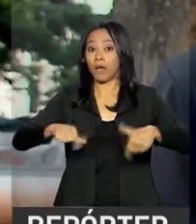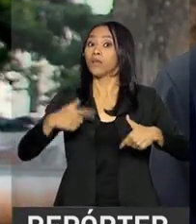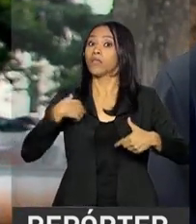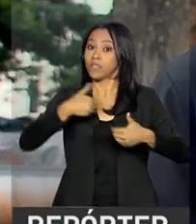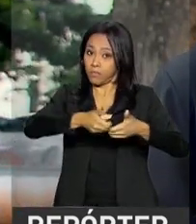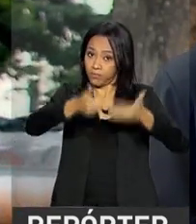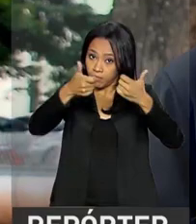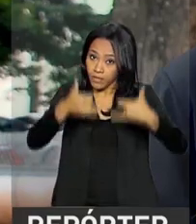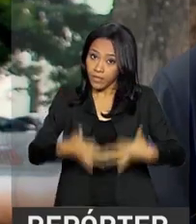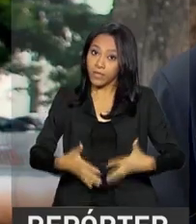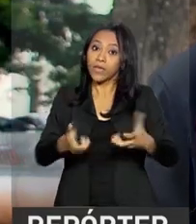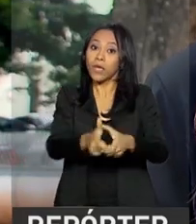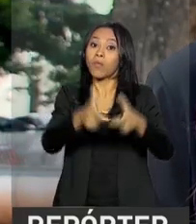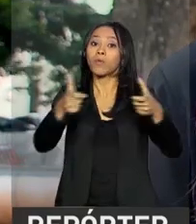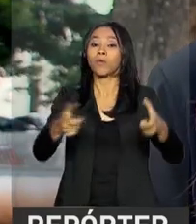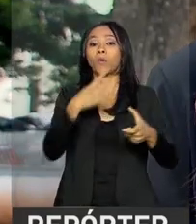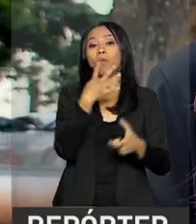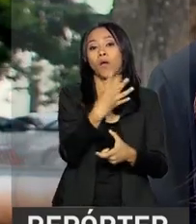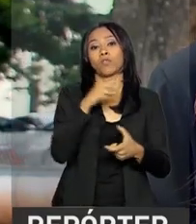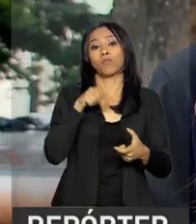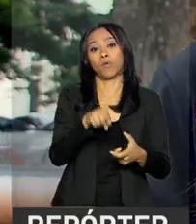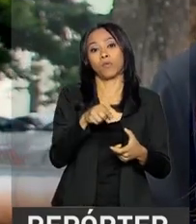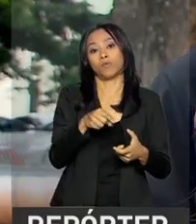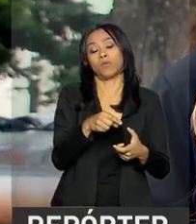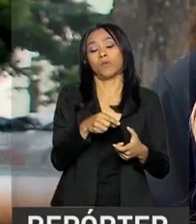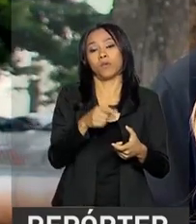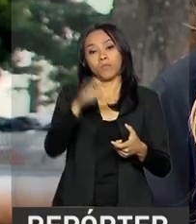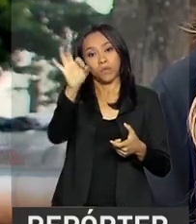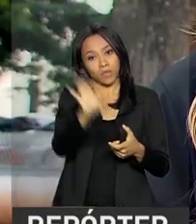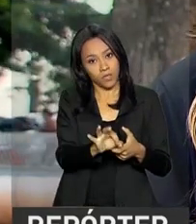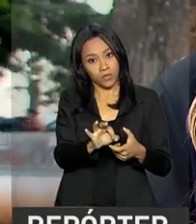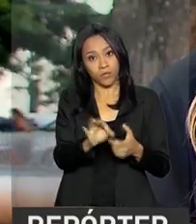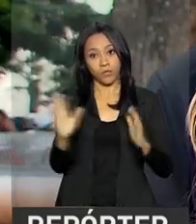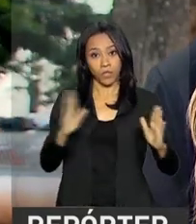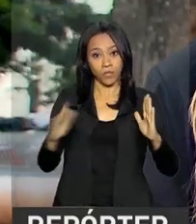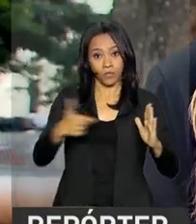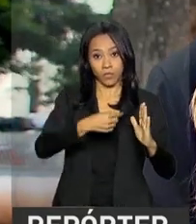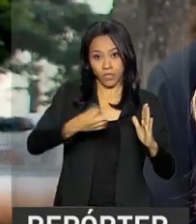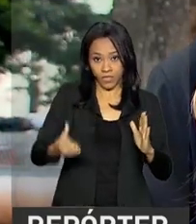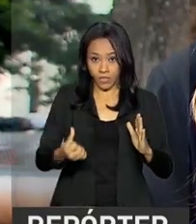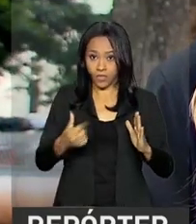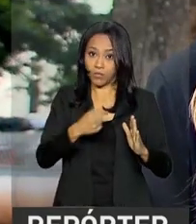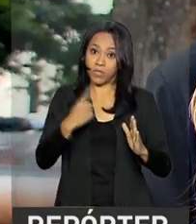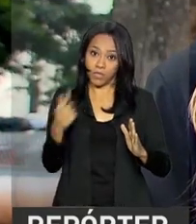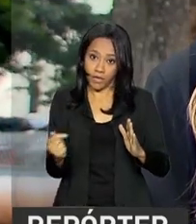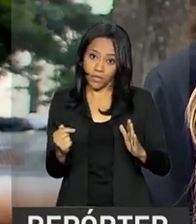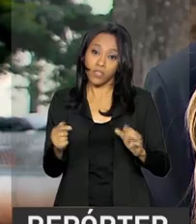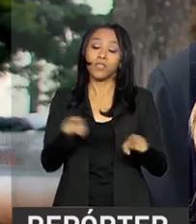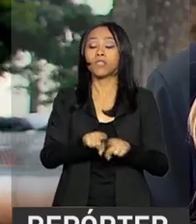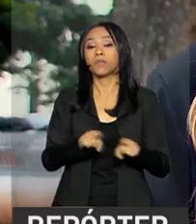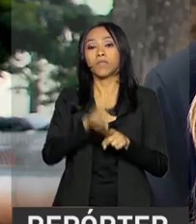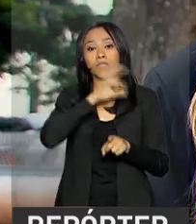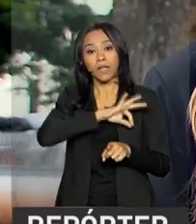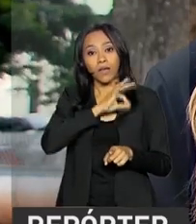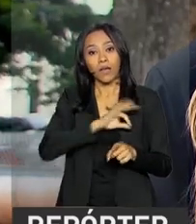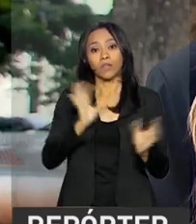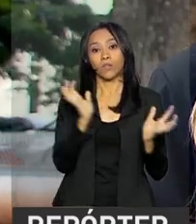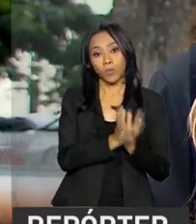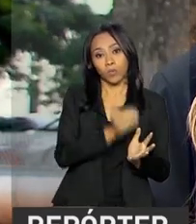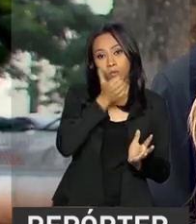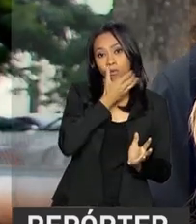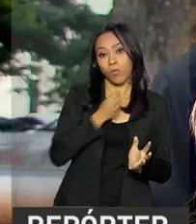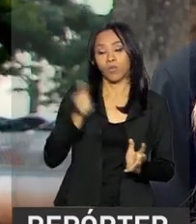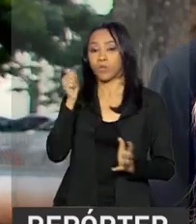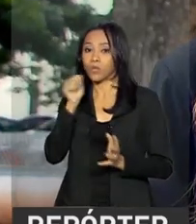quase 4 pontos percentuais entre 2007 e 2016. E a diferença salarial entre homens e